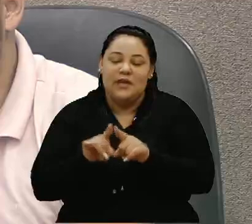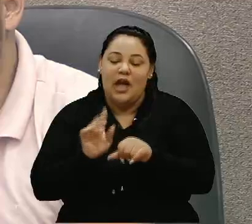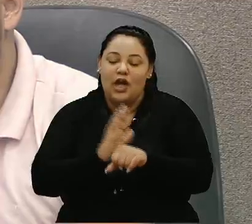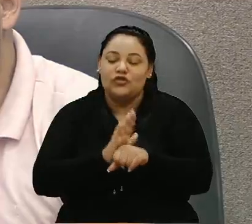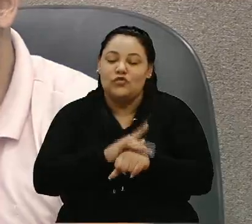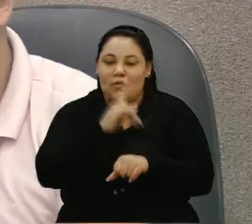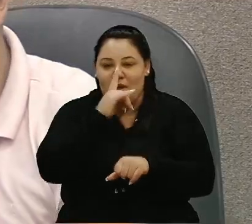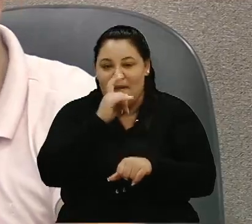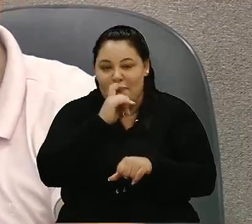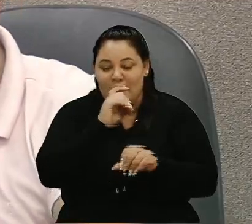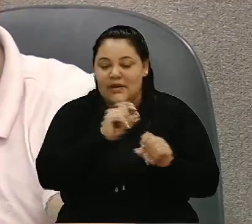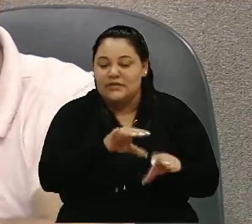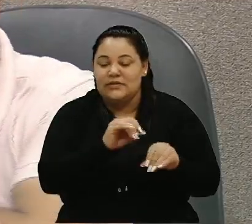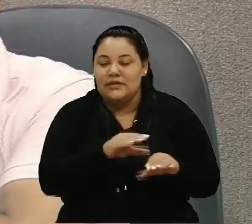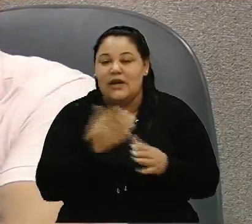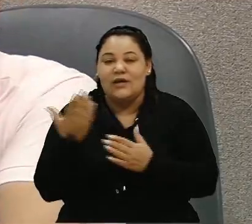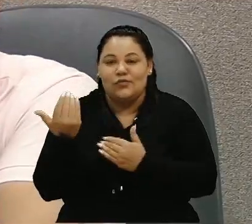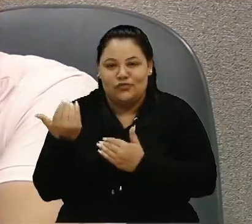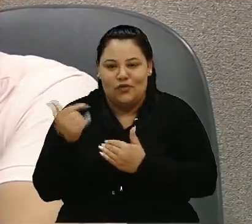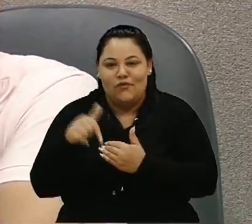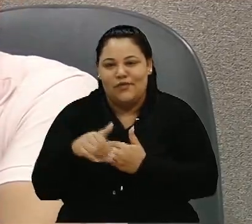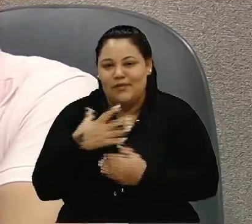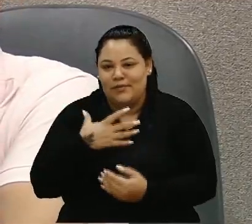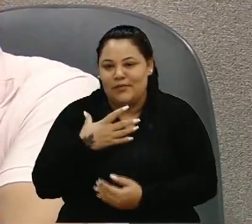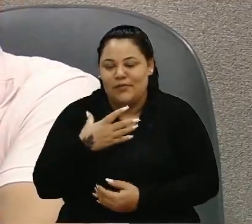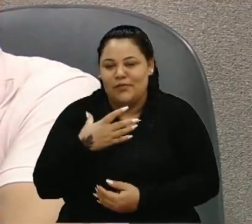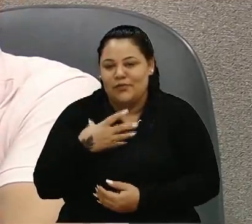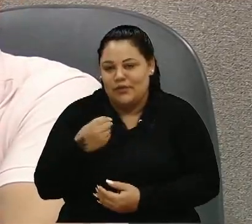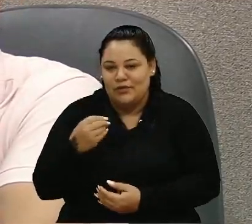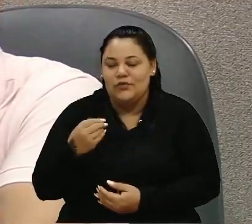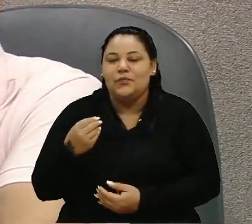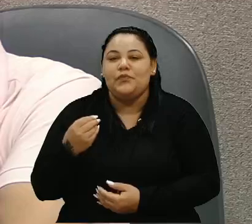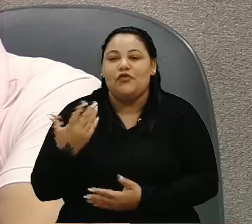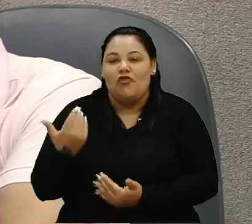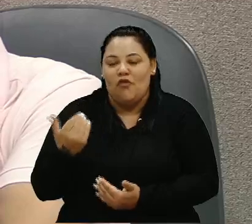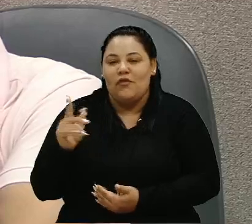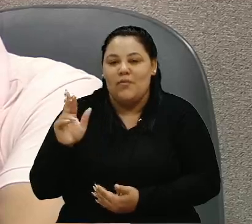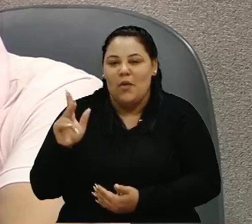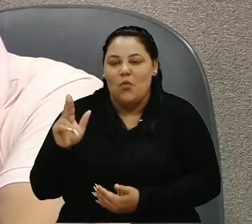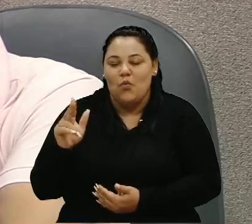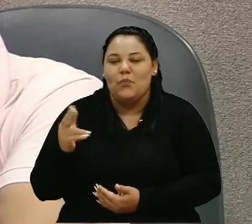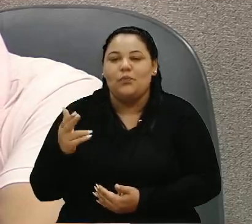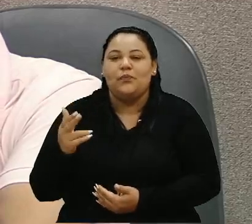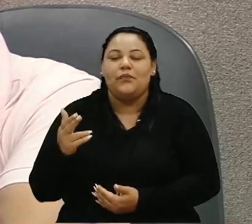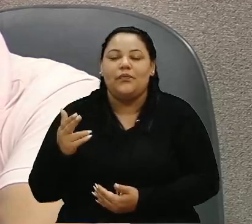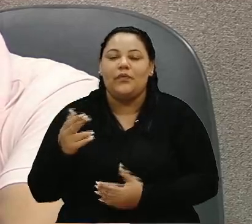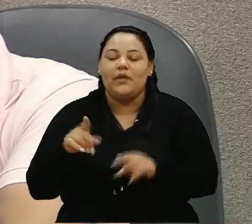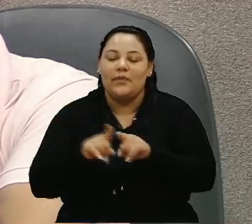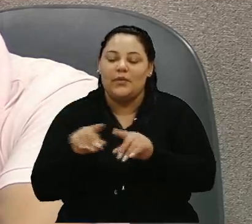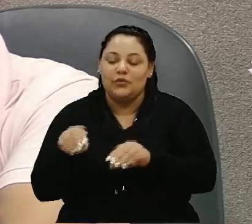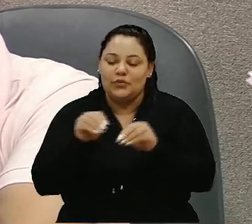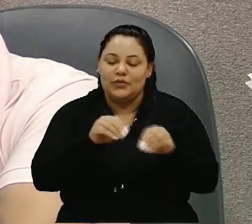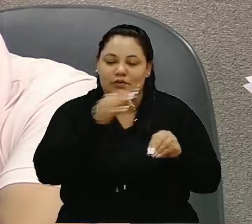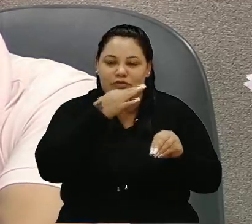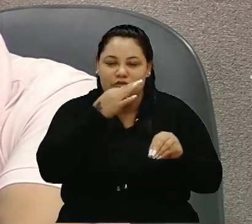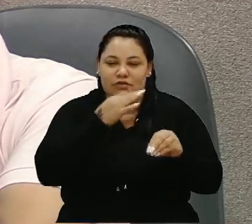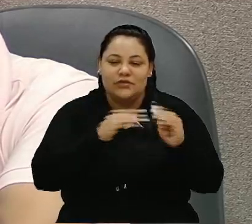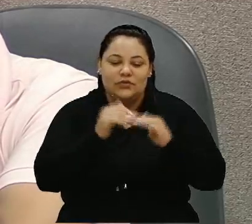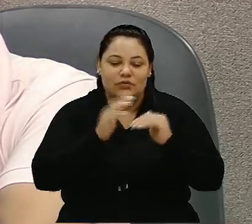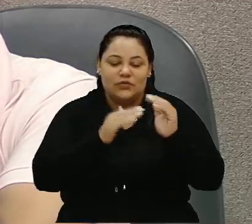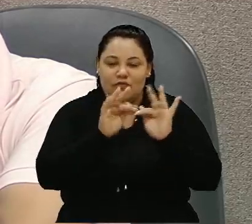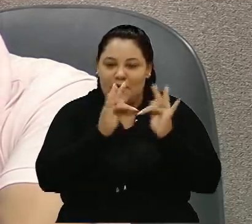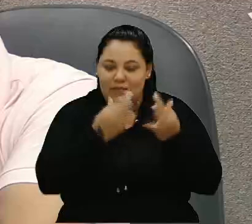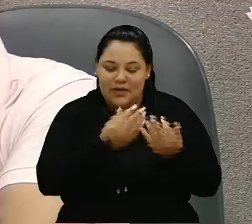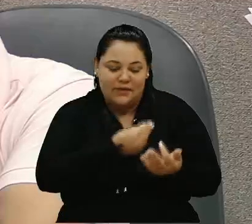na educação dos irmãos mais novos. Aos 12 anos, se mudou para Caxias, constituiu família, vida social, desempenhou as atividades